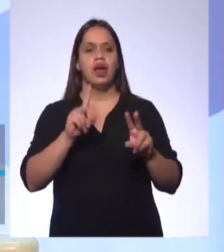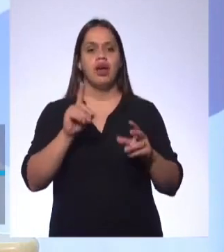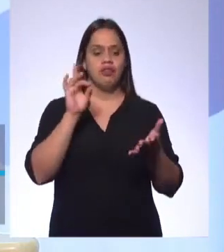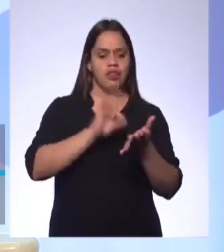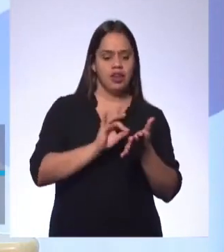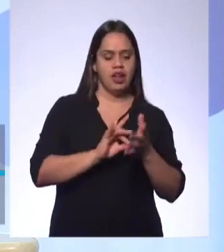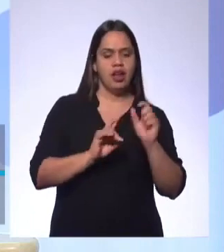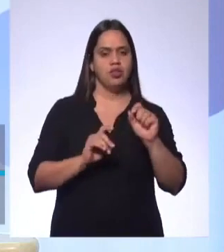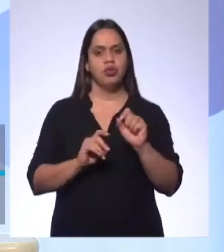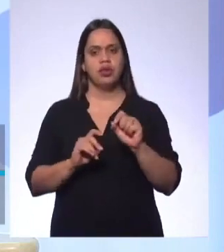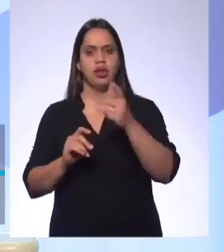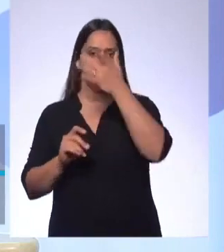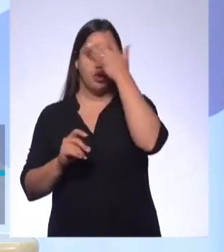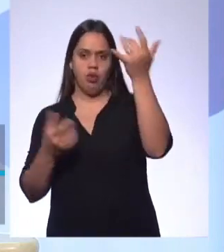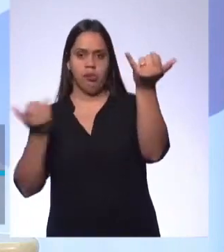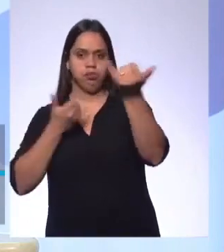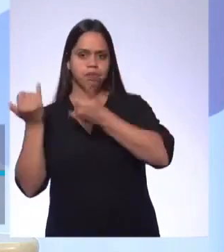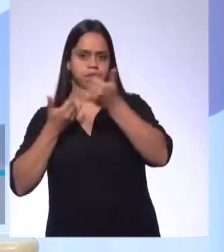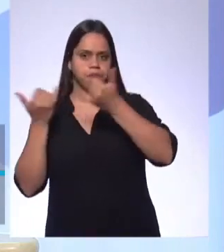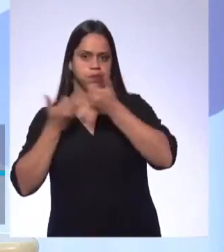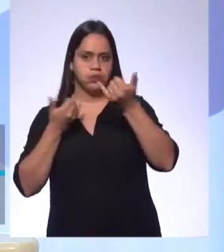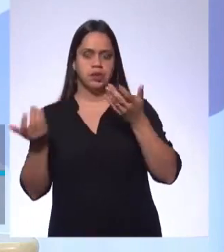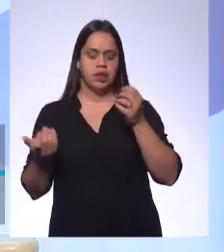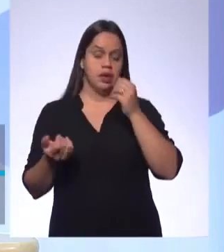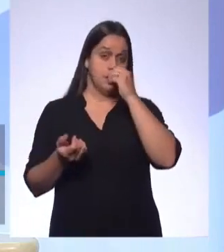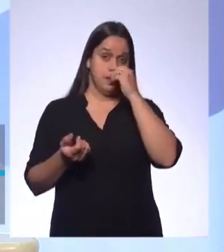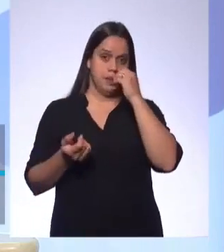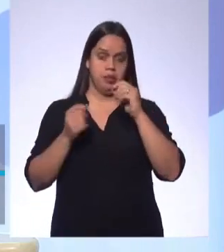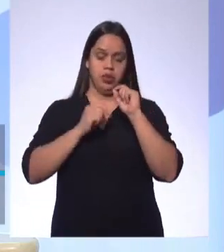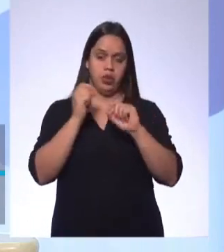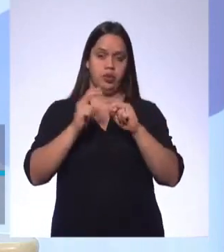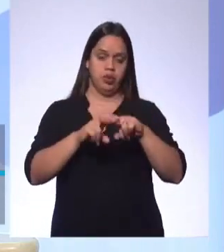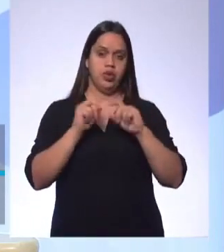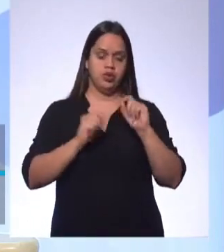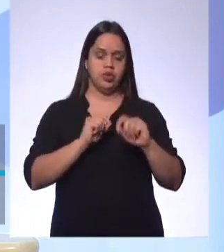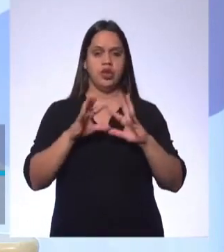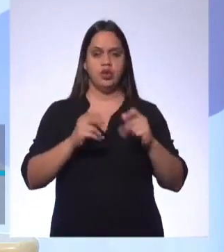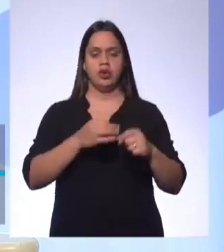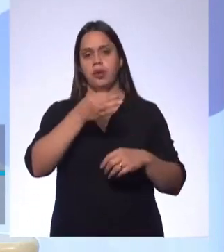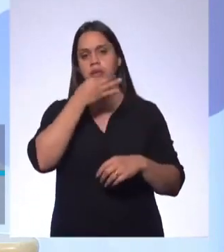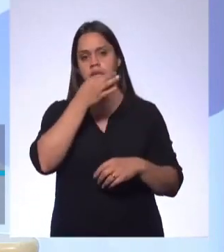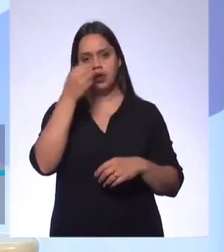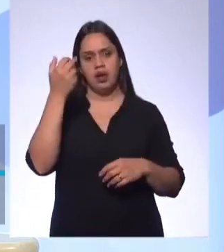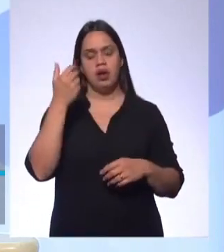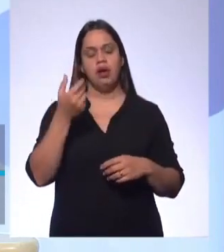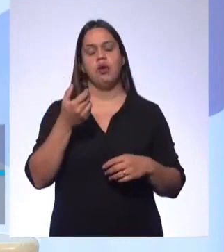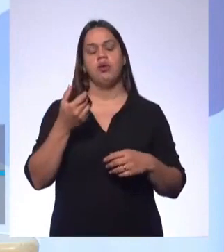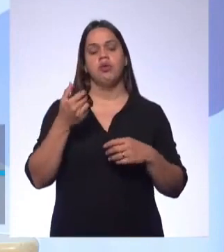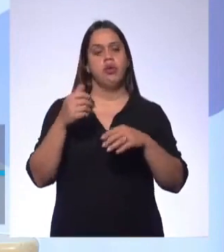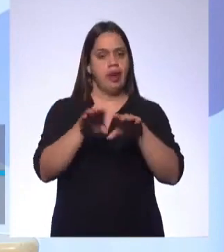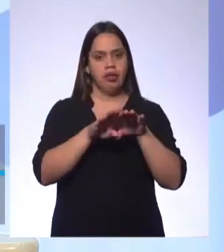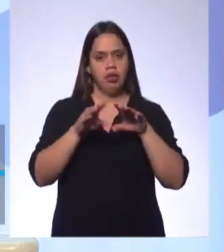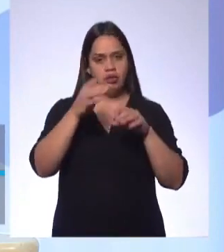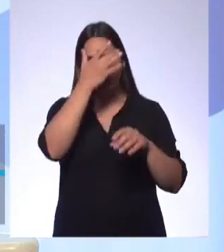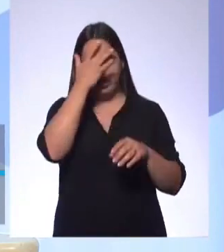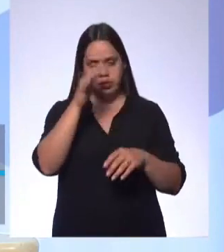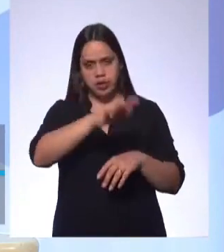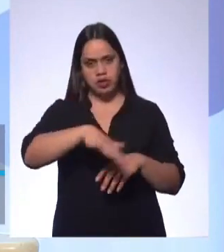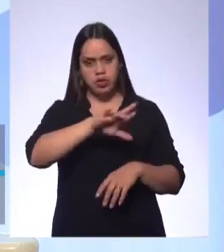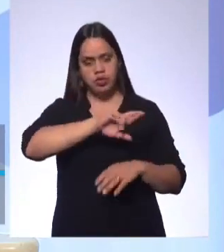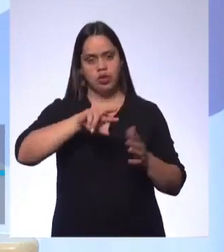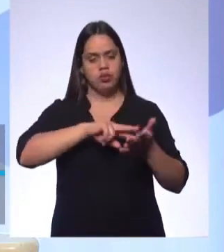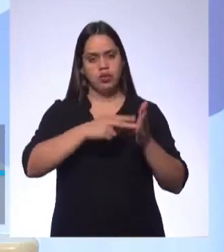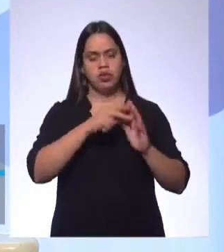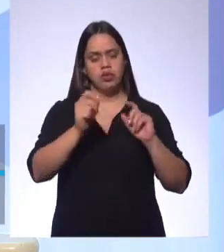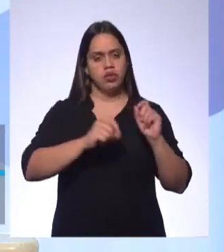que elas escutam todos os dias. Então, por isso que, mesmo que o senso comum traga ali, né, parte da nossa história, isso não significa que ele não